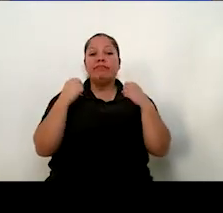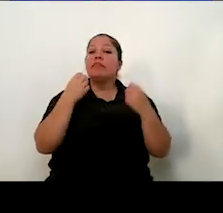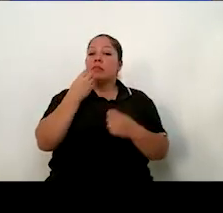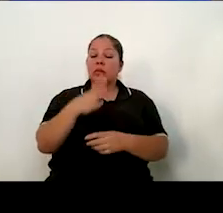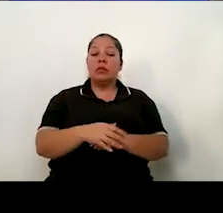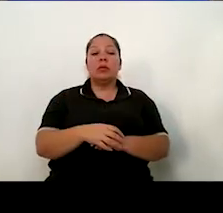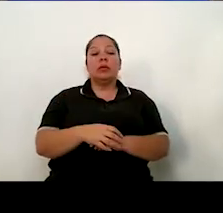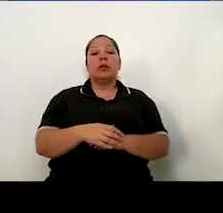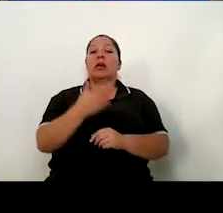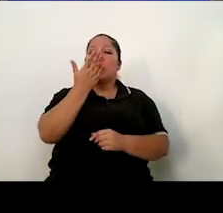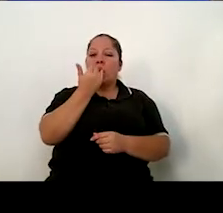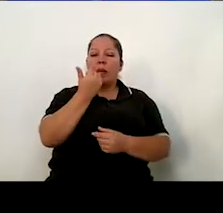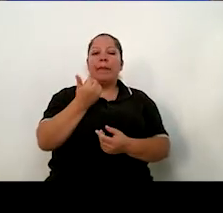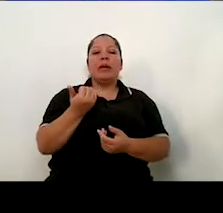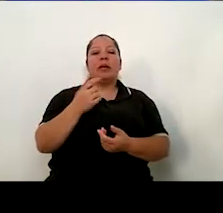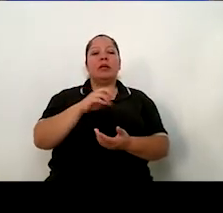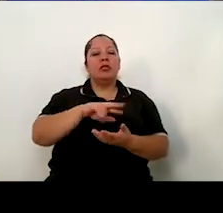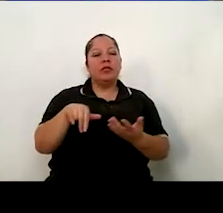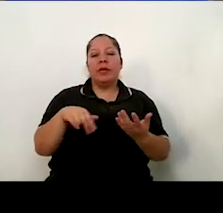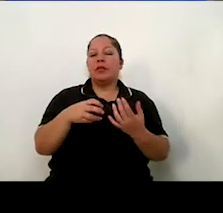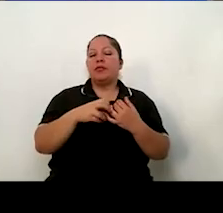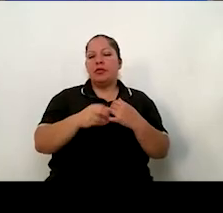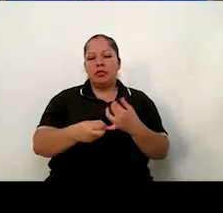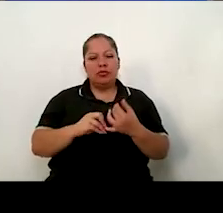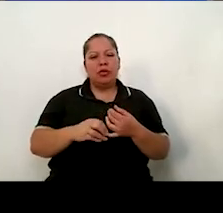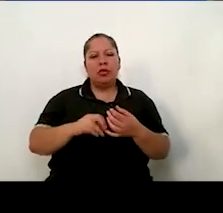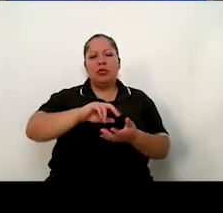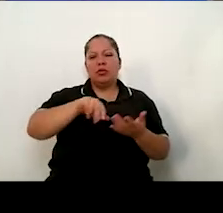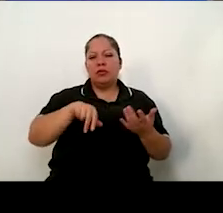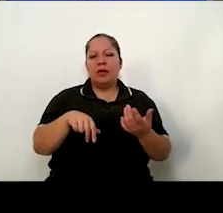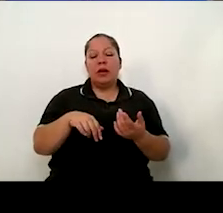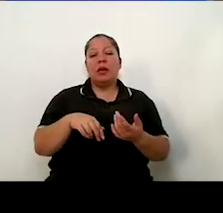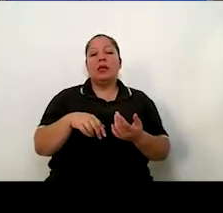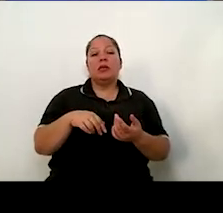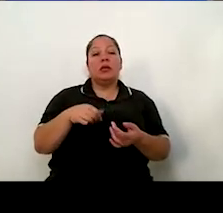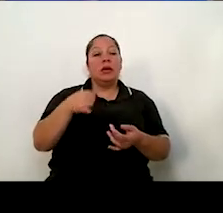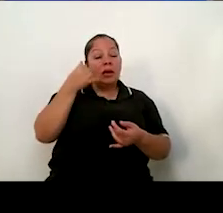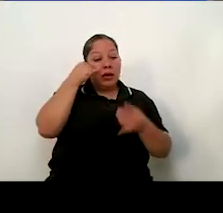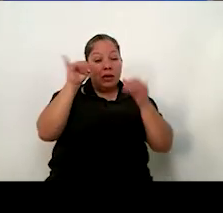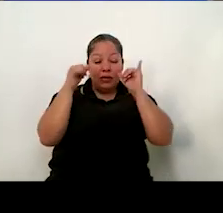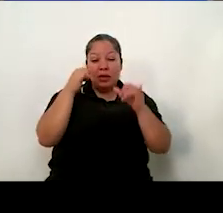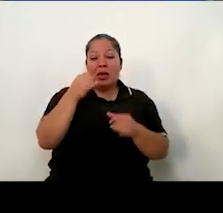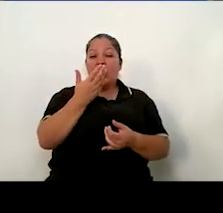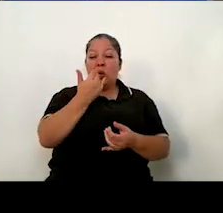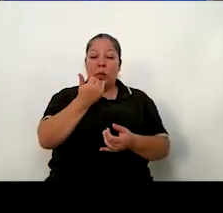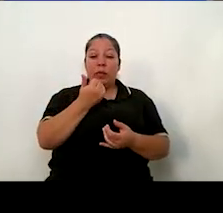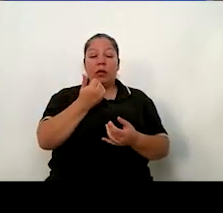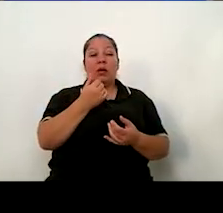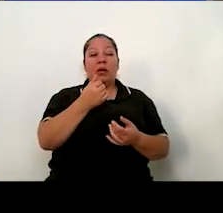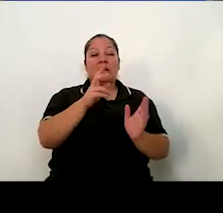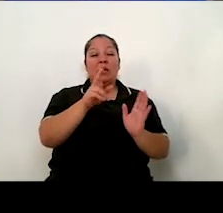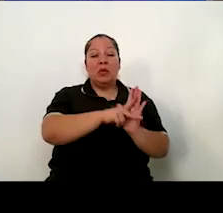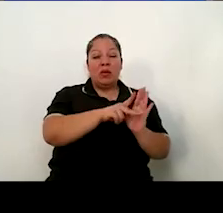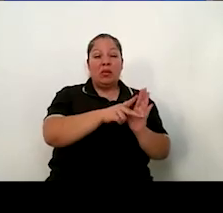em grãos, em fibras, evite alimentos ultraprocessados ou fast food, evite o consumo